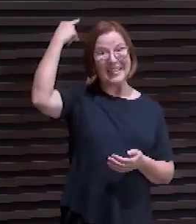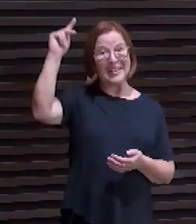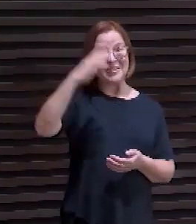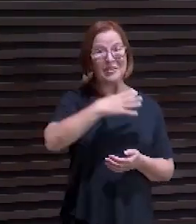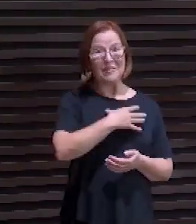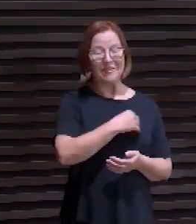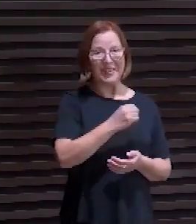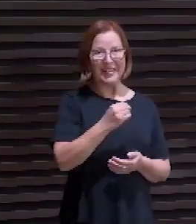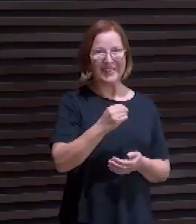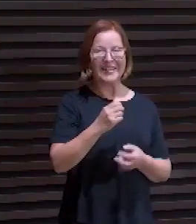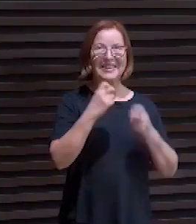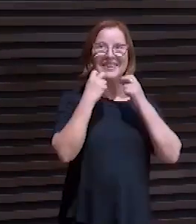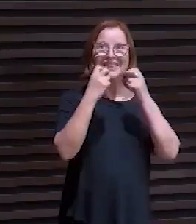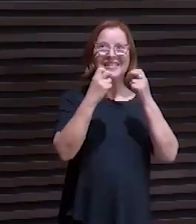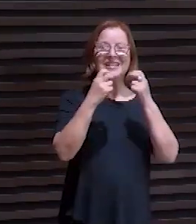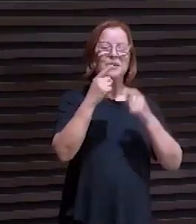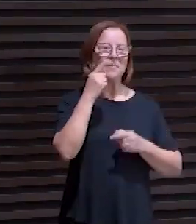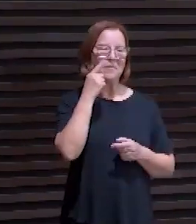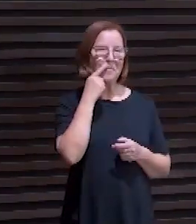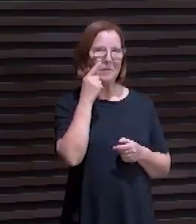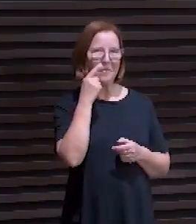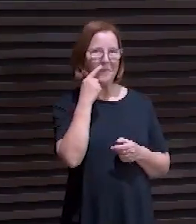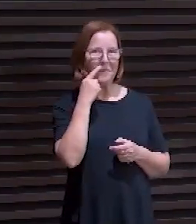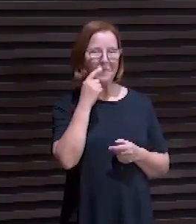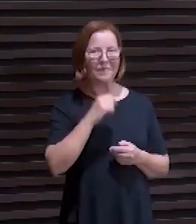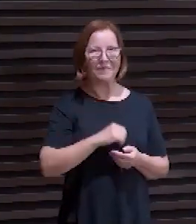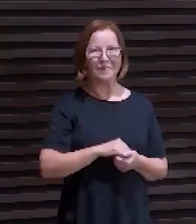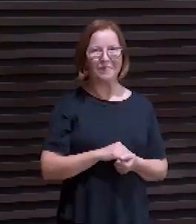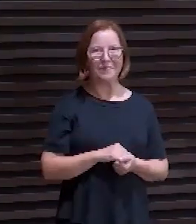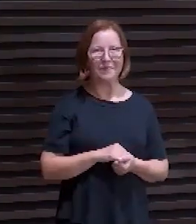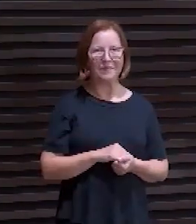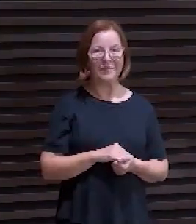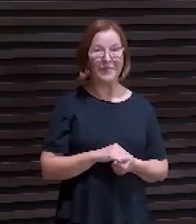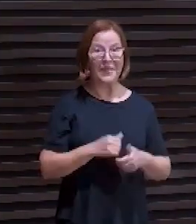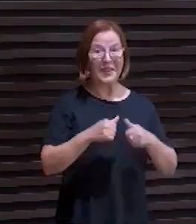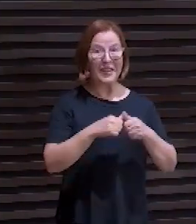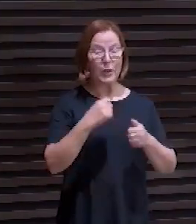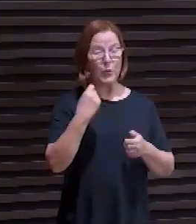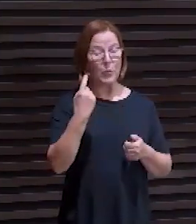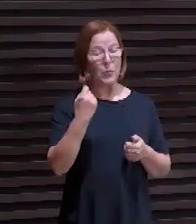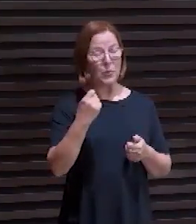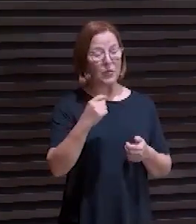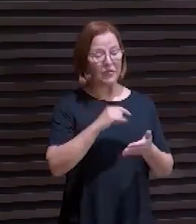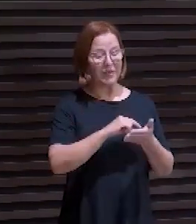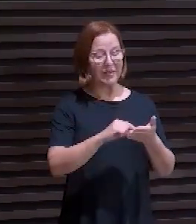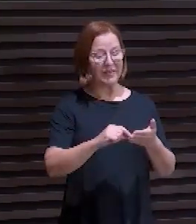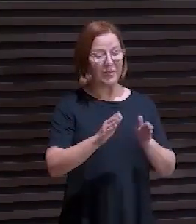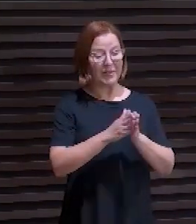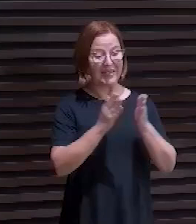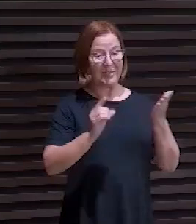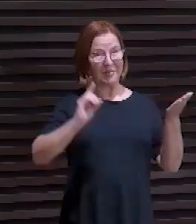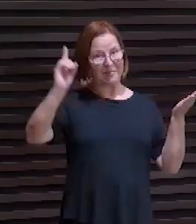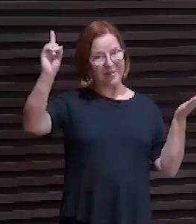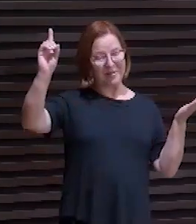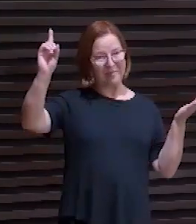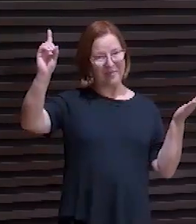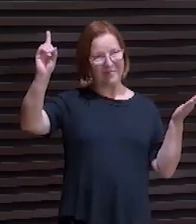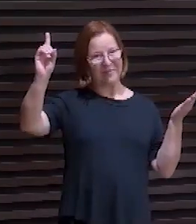Filho que clama, Abba, Pai. Esse é o único versículo da Bíblia em